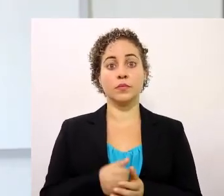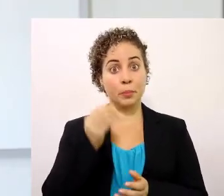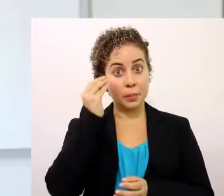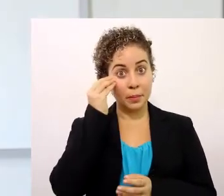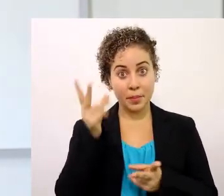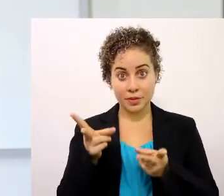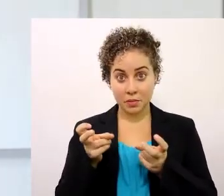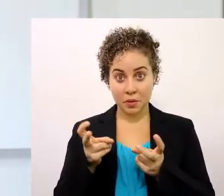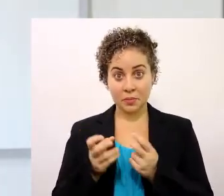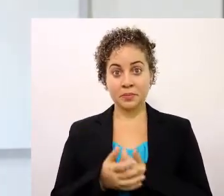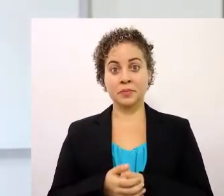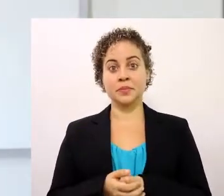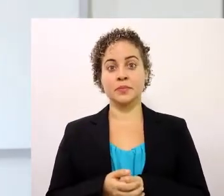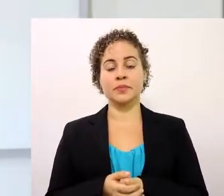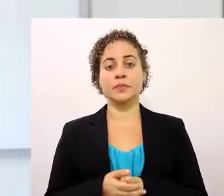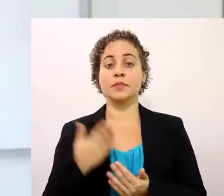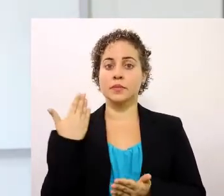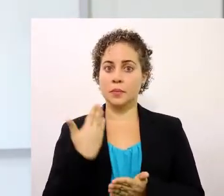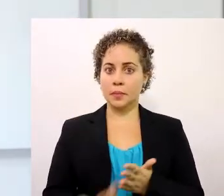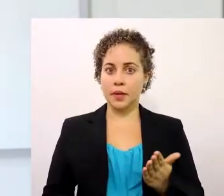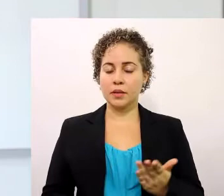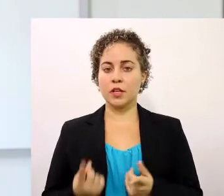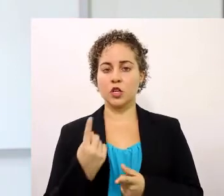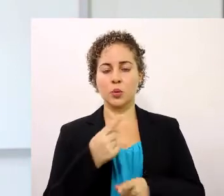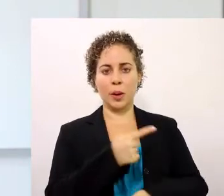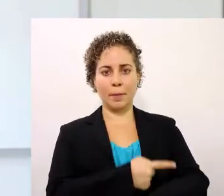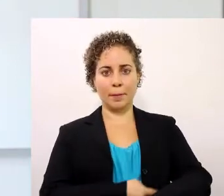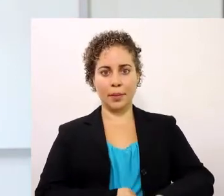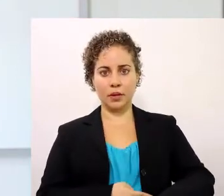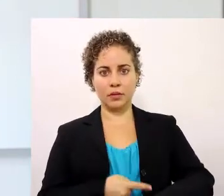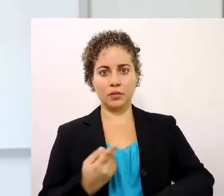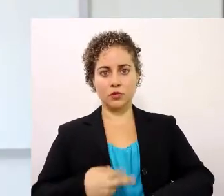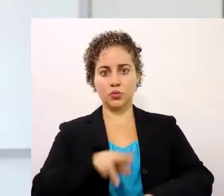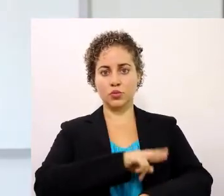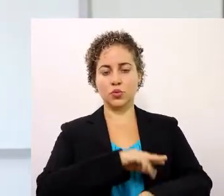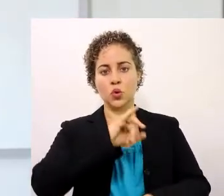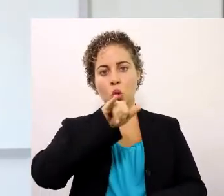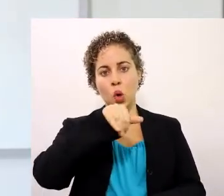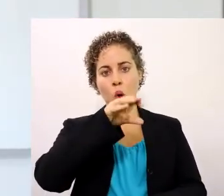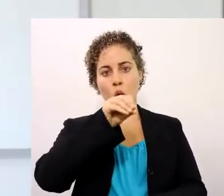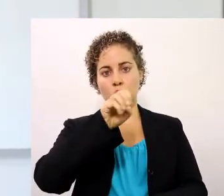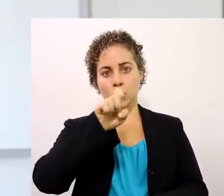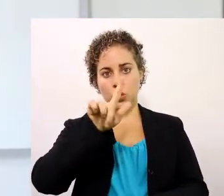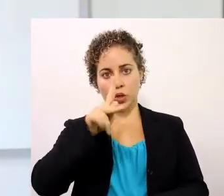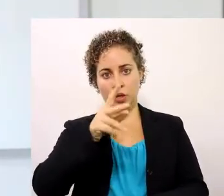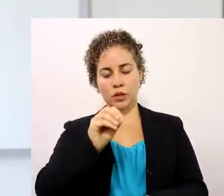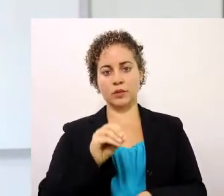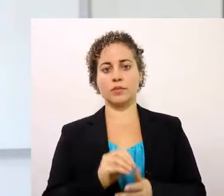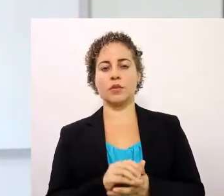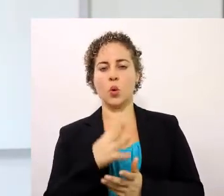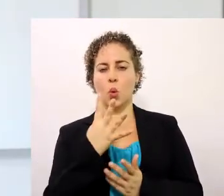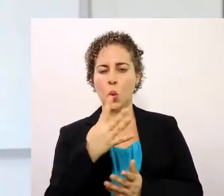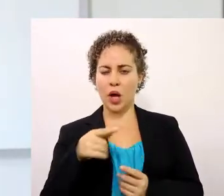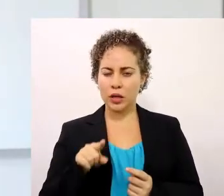Viu? A perda de uma perna acima do joelho representam